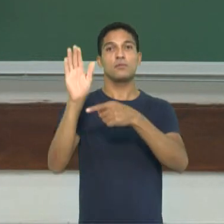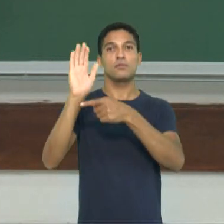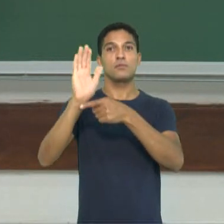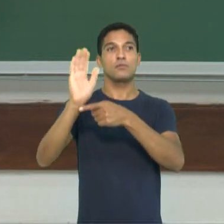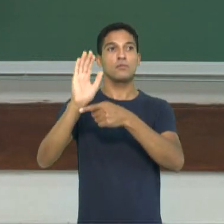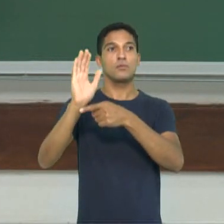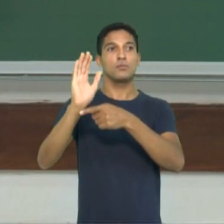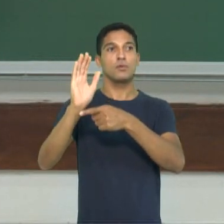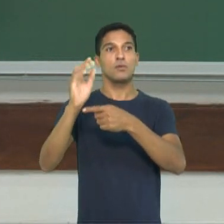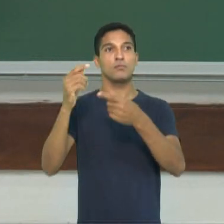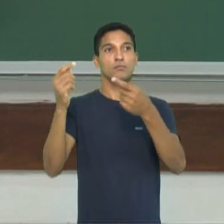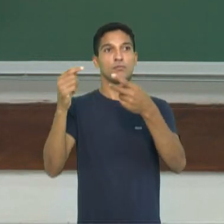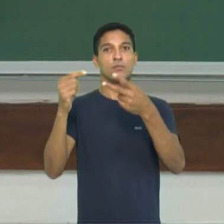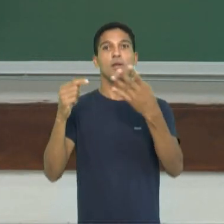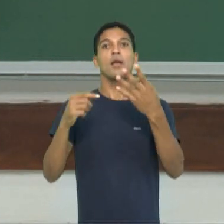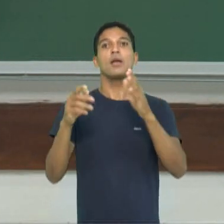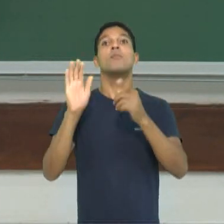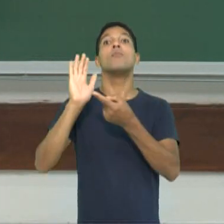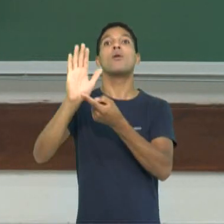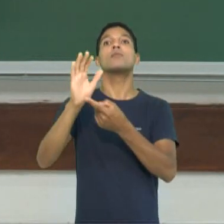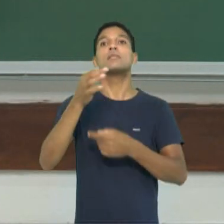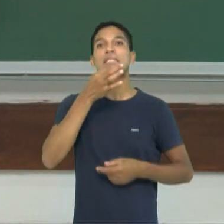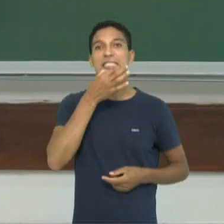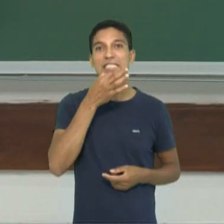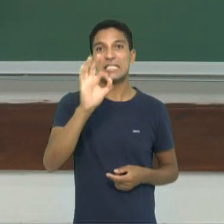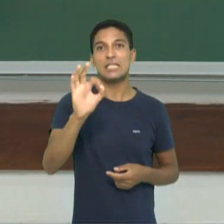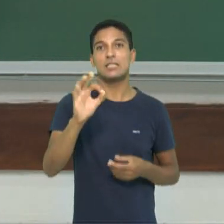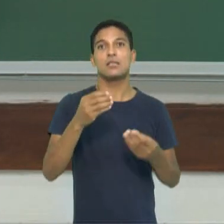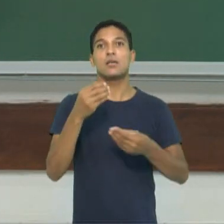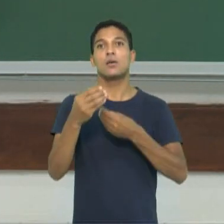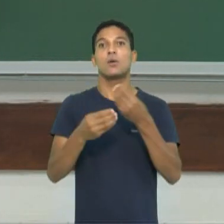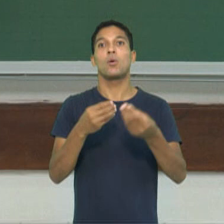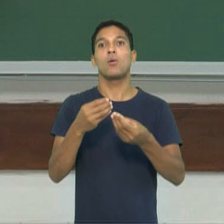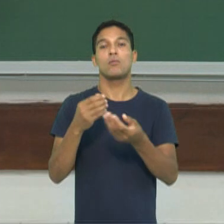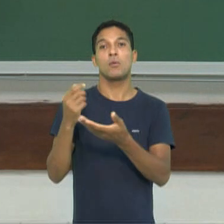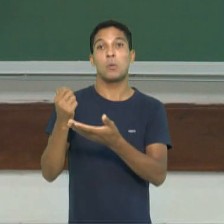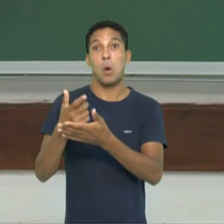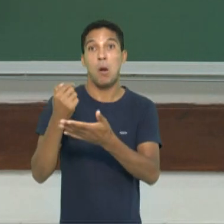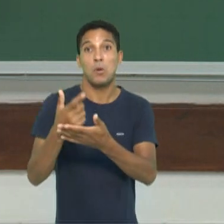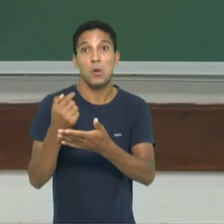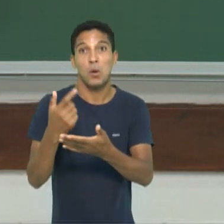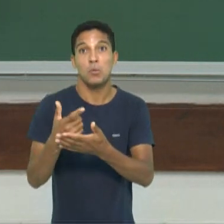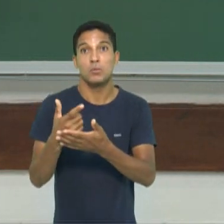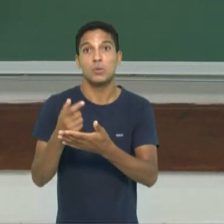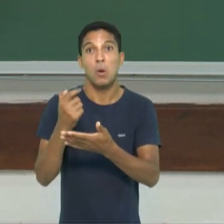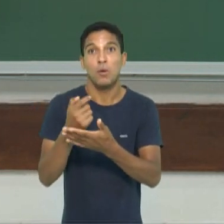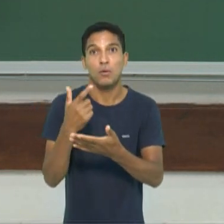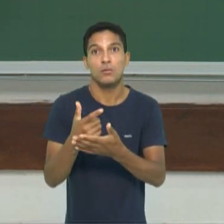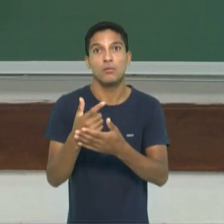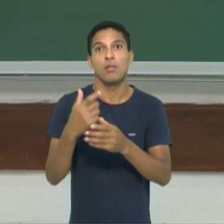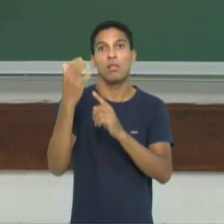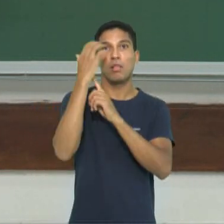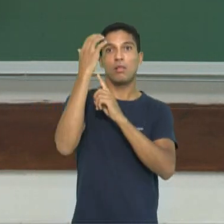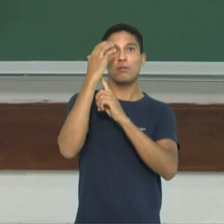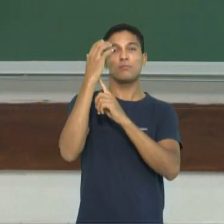trazem críticas sobre a questão do consumo. Vejo vocês na próxima, então, e é isto aí.